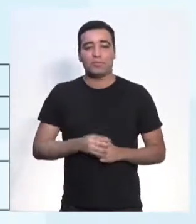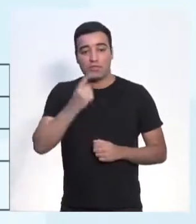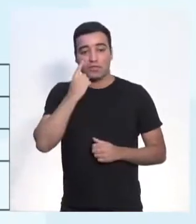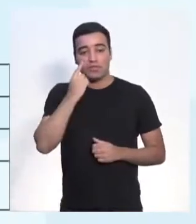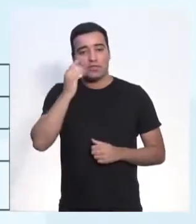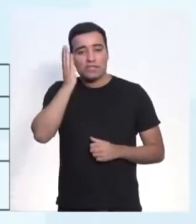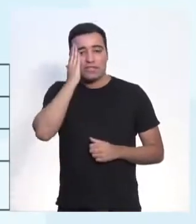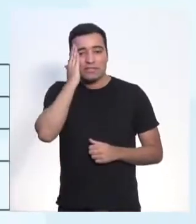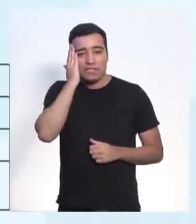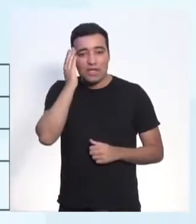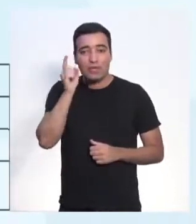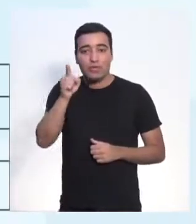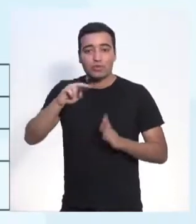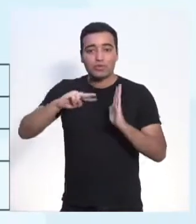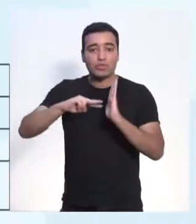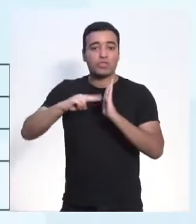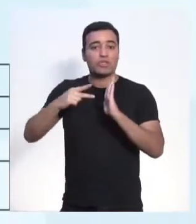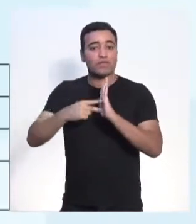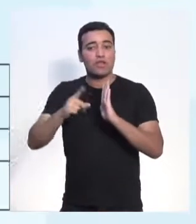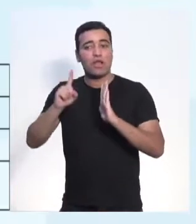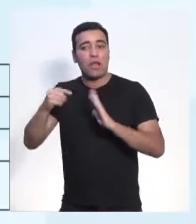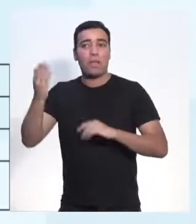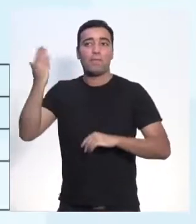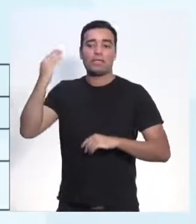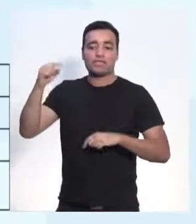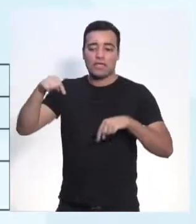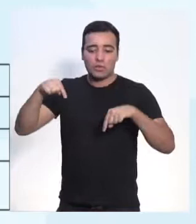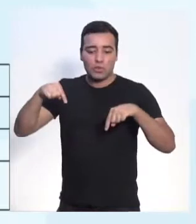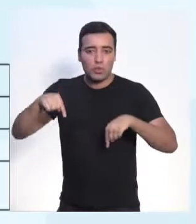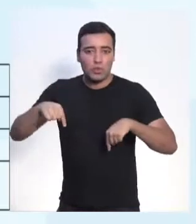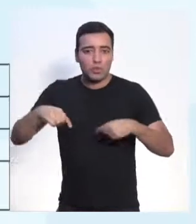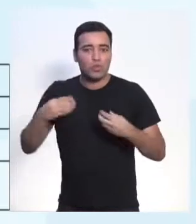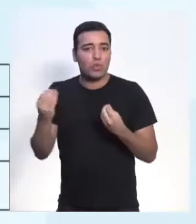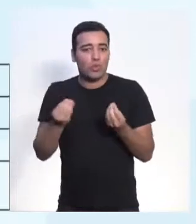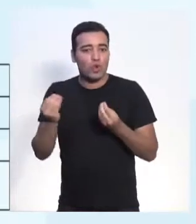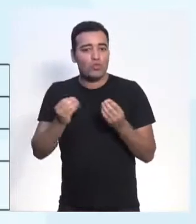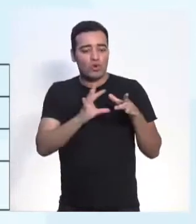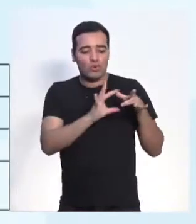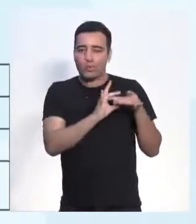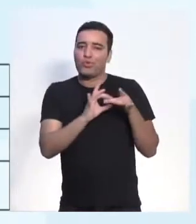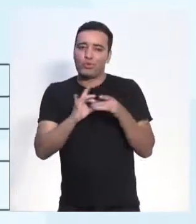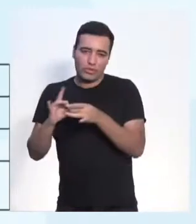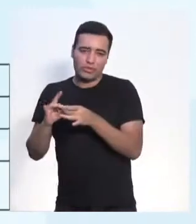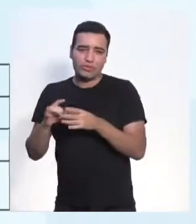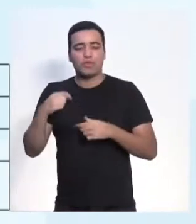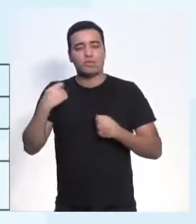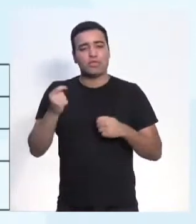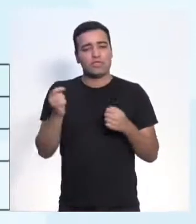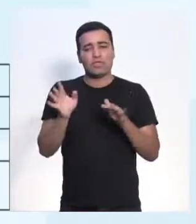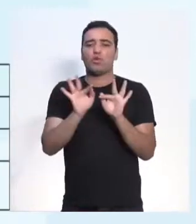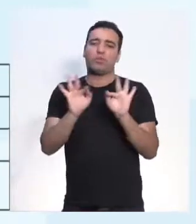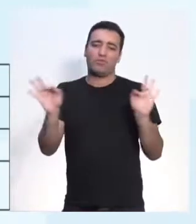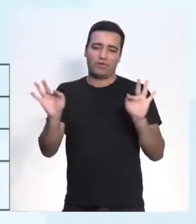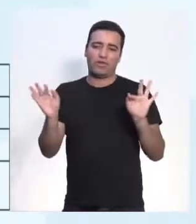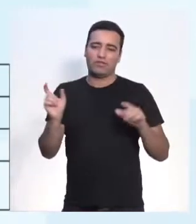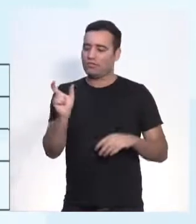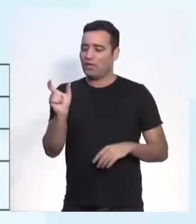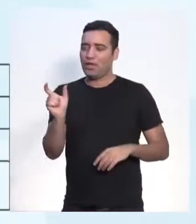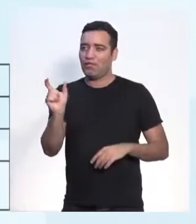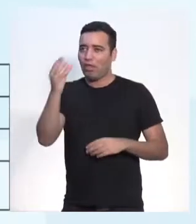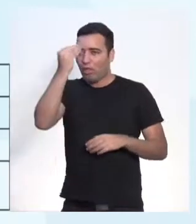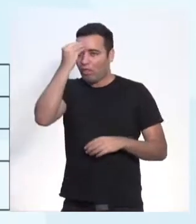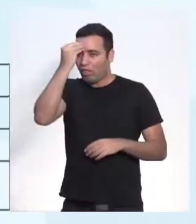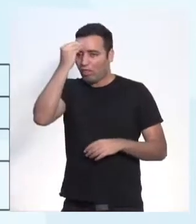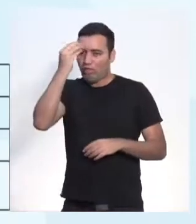vai saber o significado, se é passado ou particípio passado, pelo contexto. Você tem que colocar numa frase, gente, não adianta só decorar a